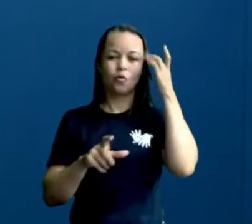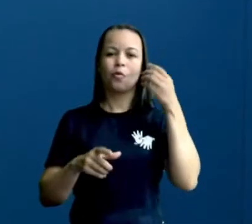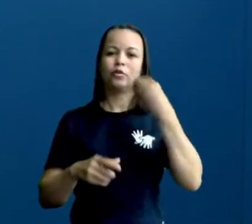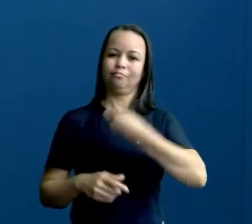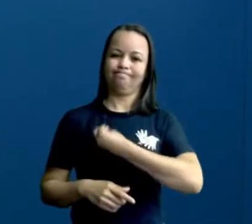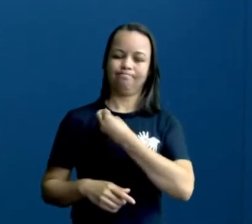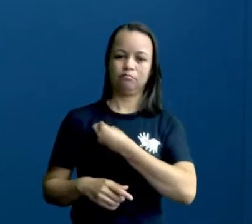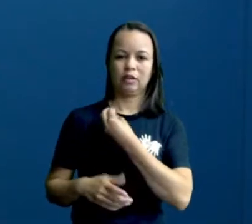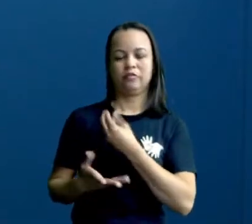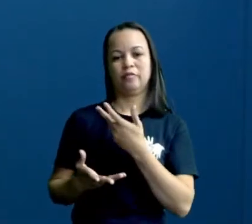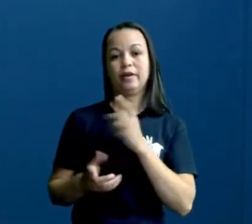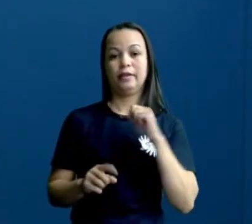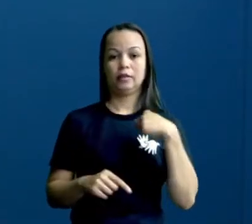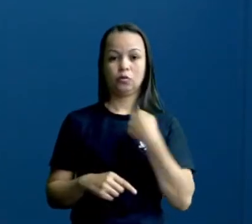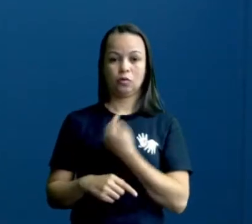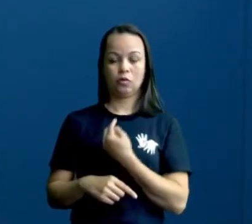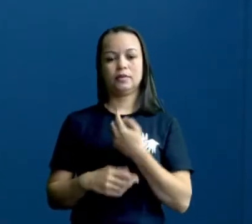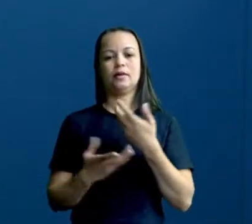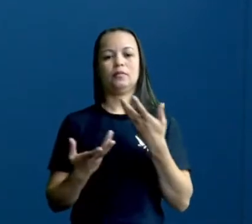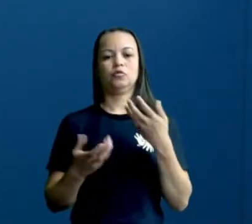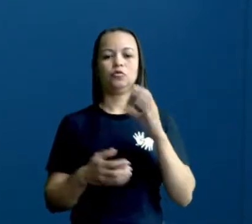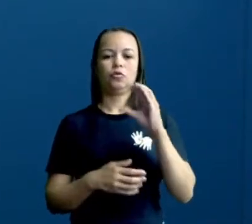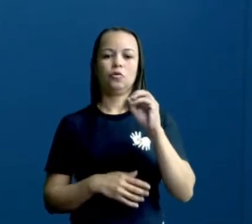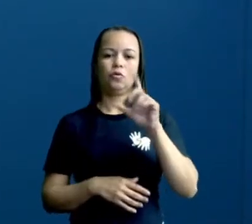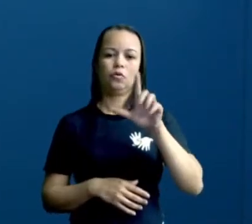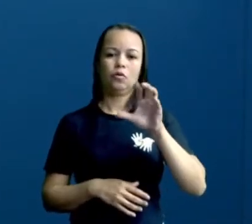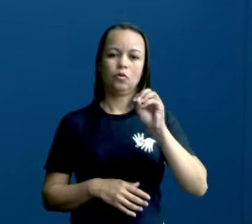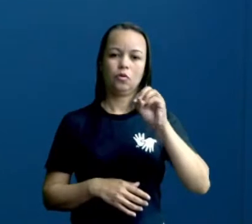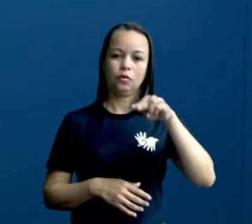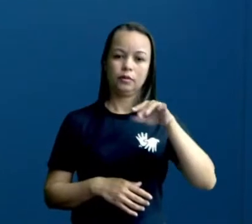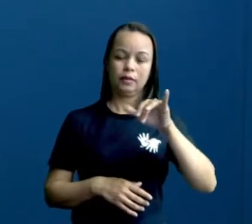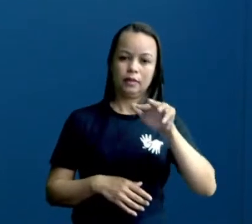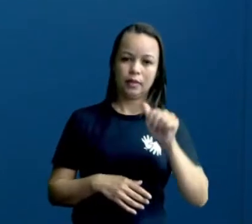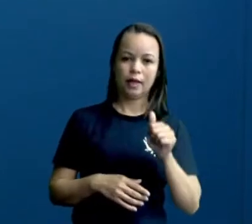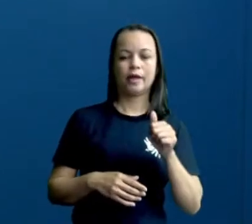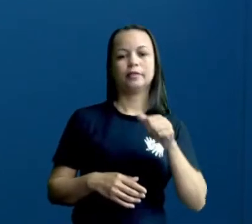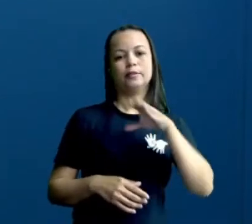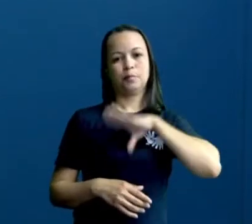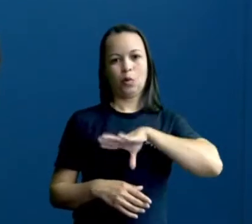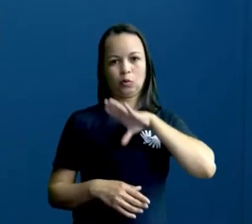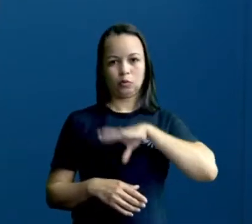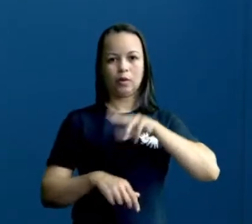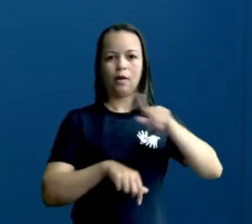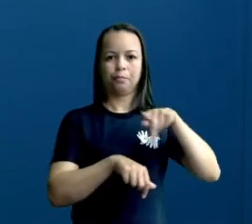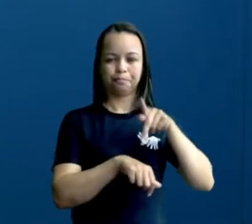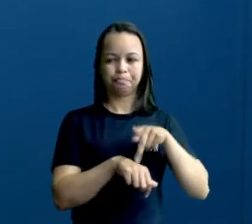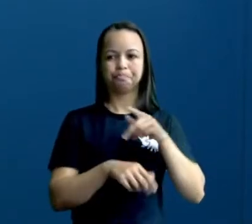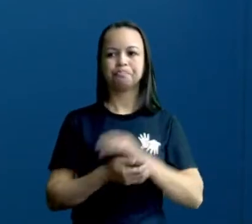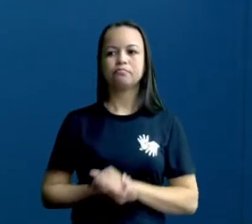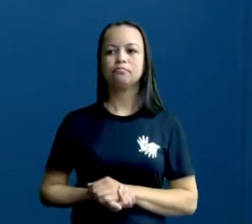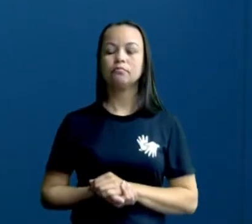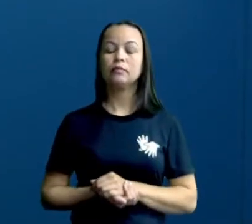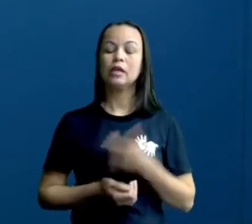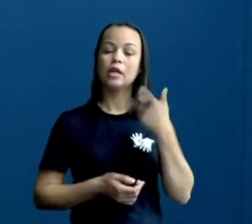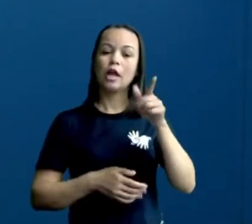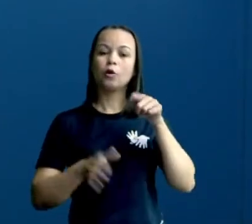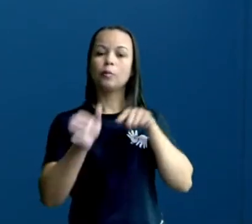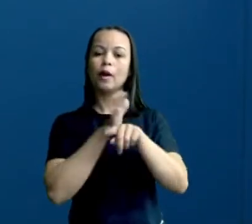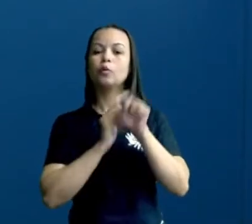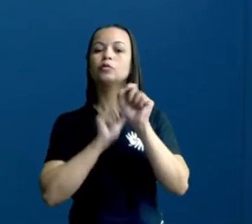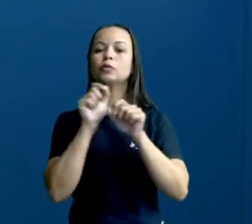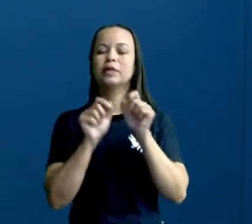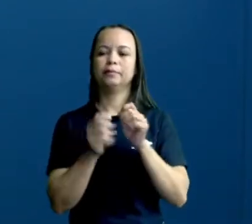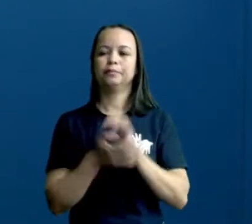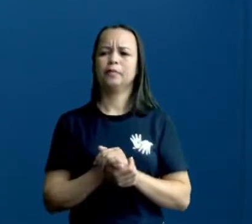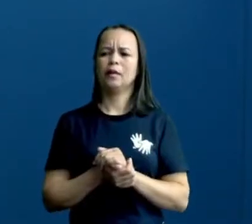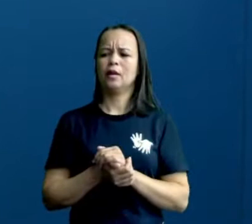entendeu? Então, nós éramos colônia de Portugal. E a outra pergunta foi, por que Vitória de Santo Antão